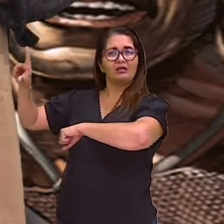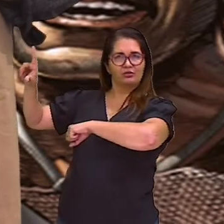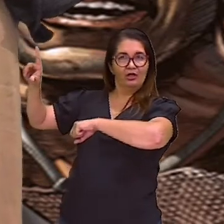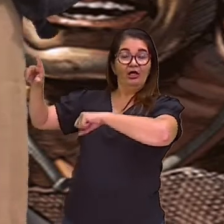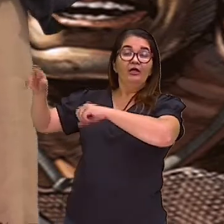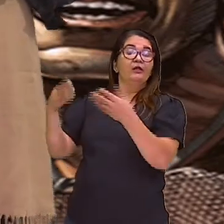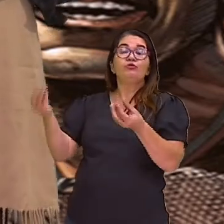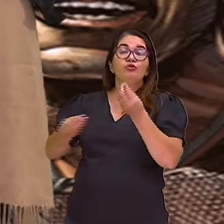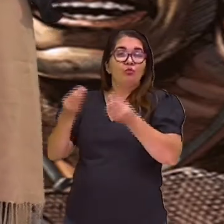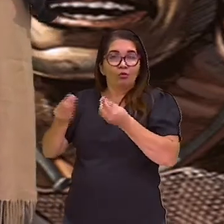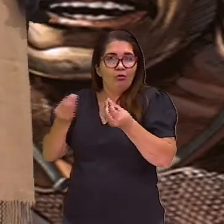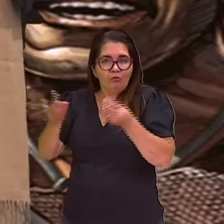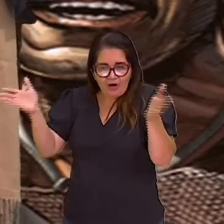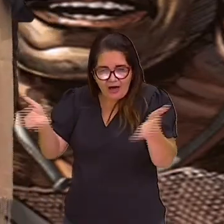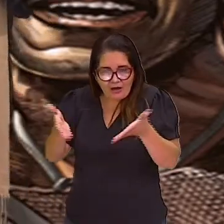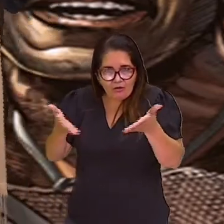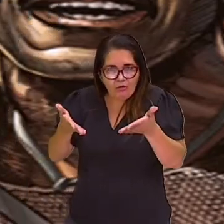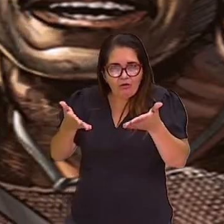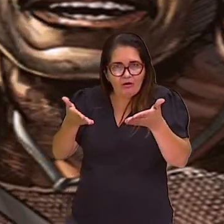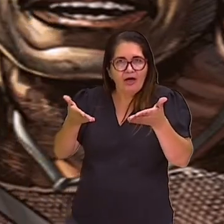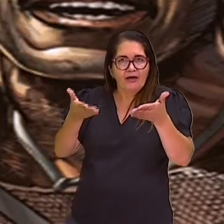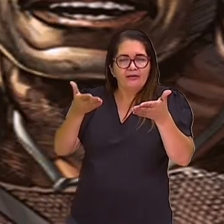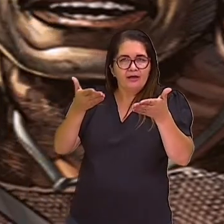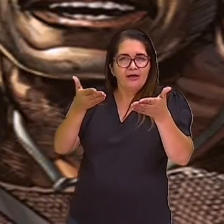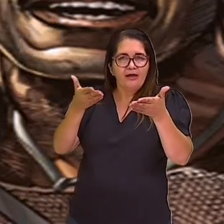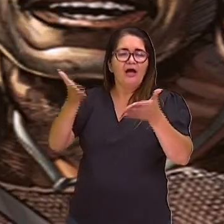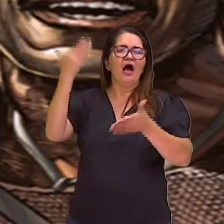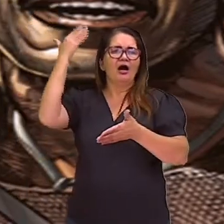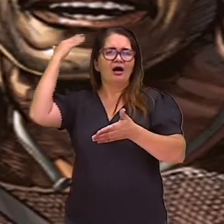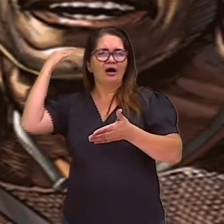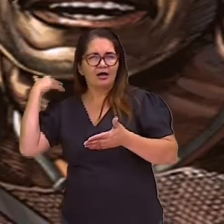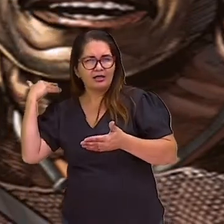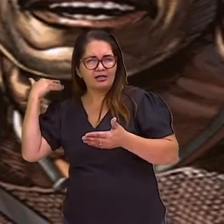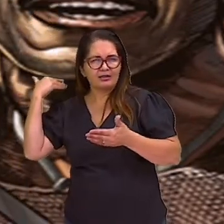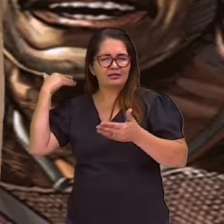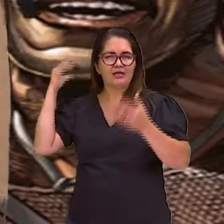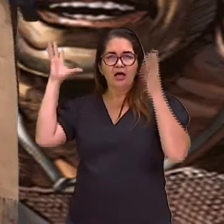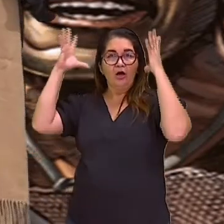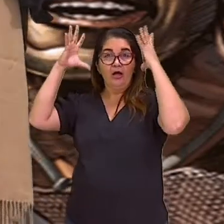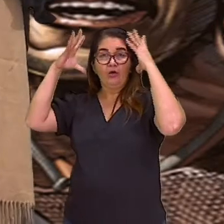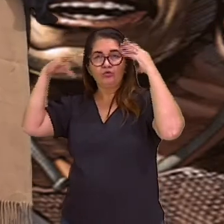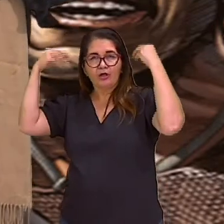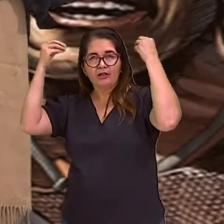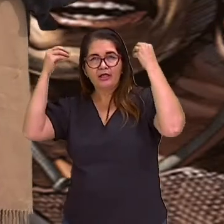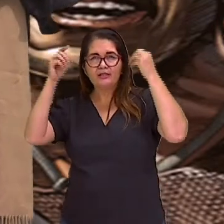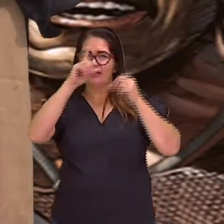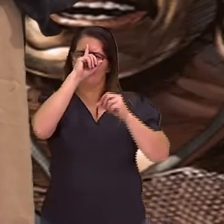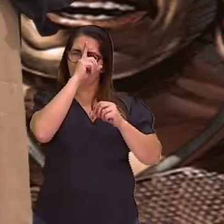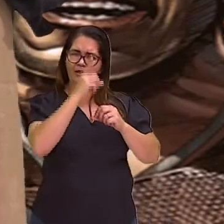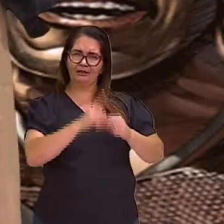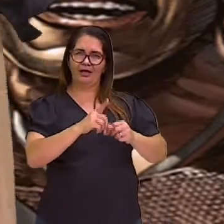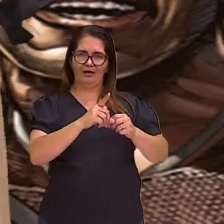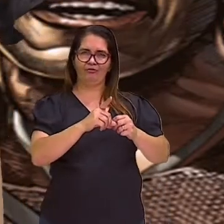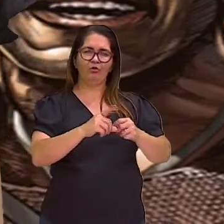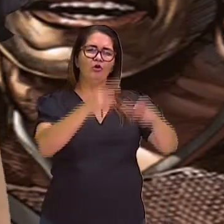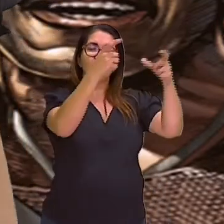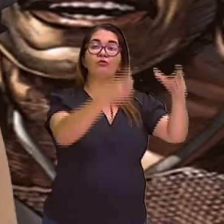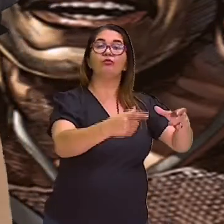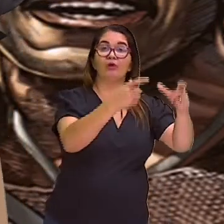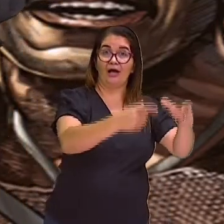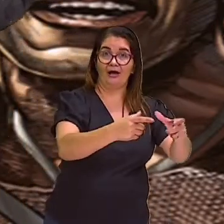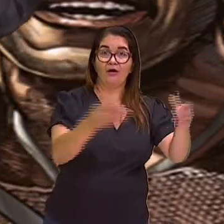social. Antes, era um domínio holandês sobre uma terra. Hoje, nós já temos uma